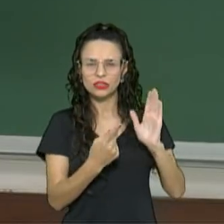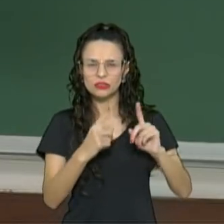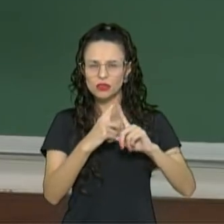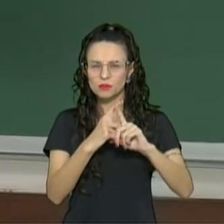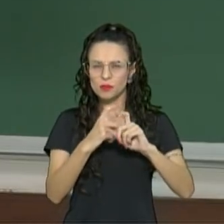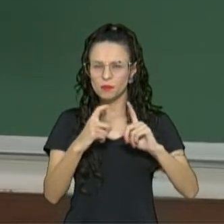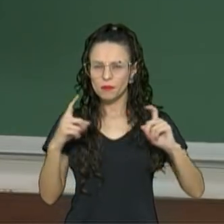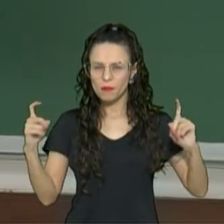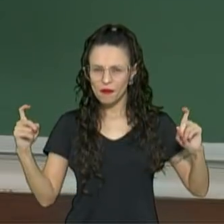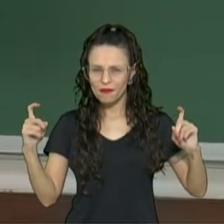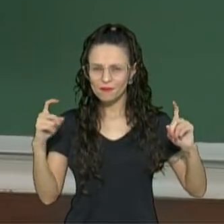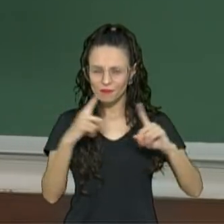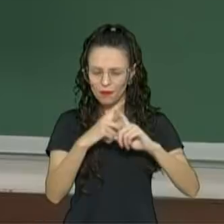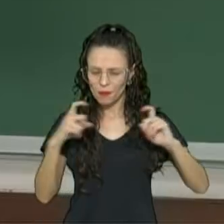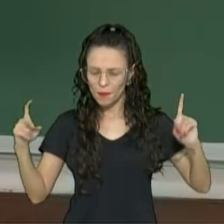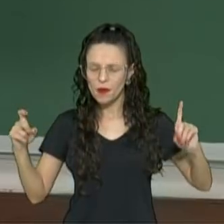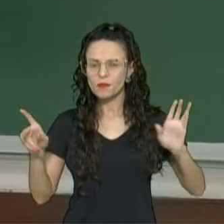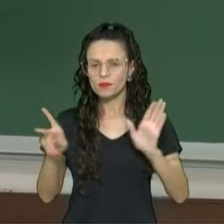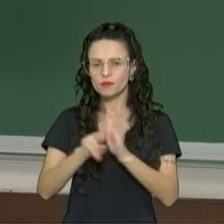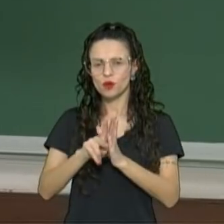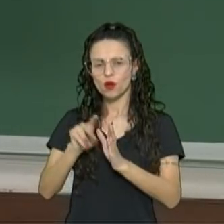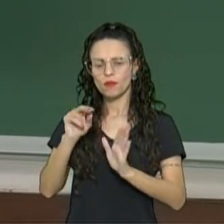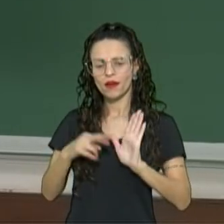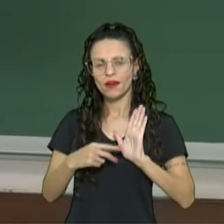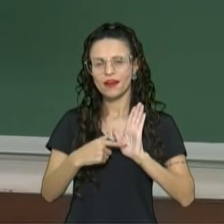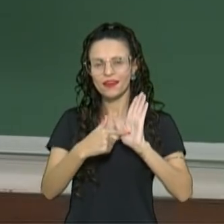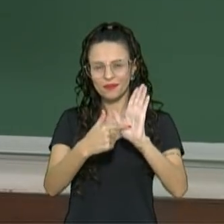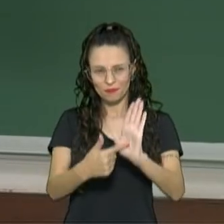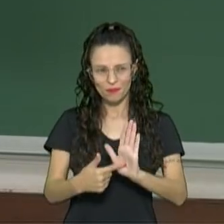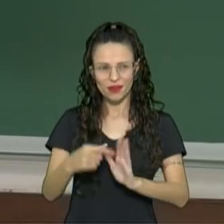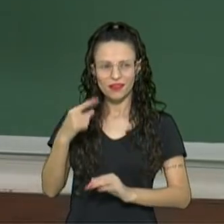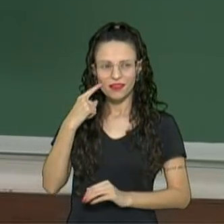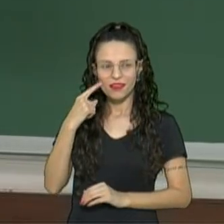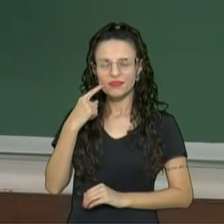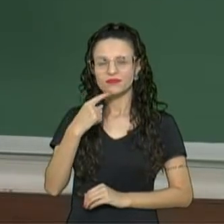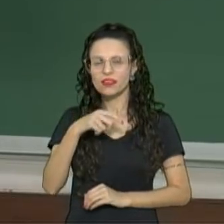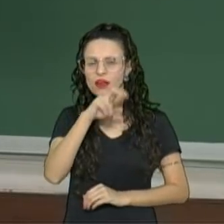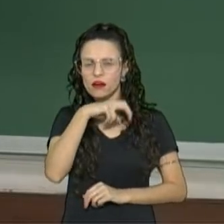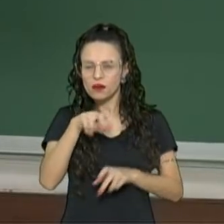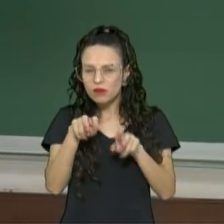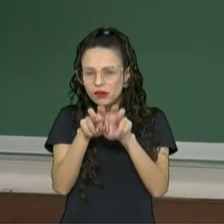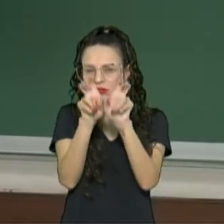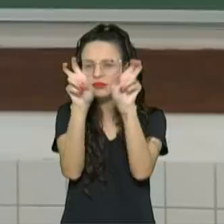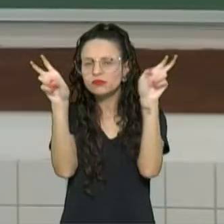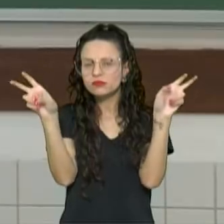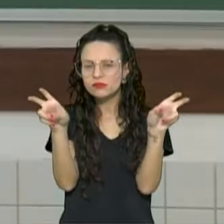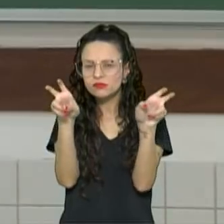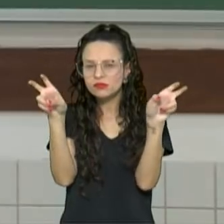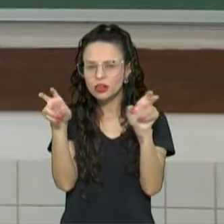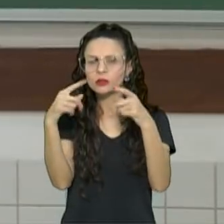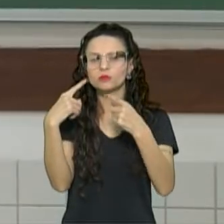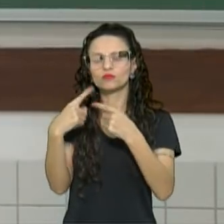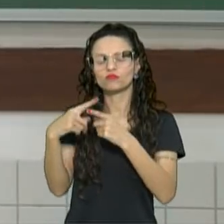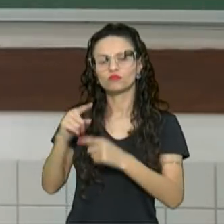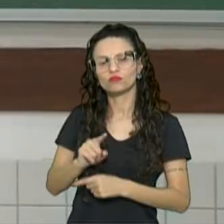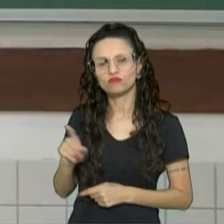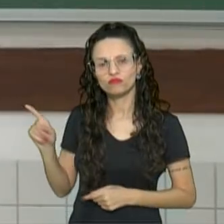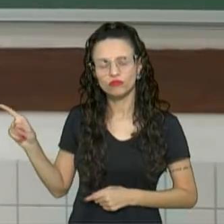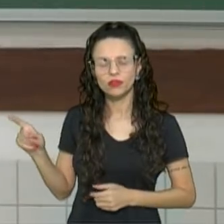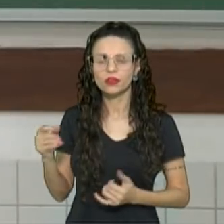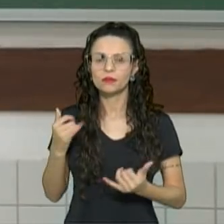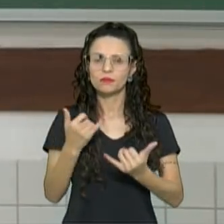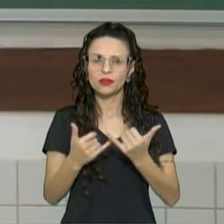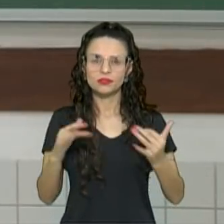são o simbolismo, o grafismo, que representa essa lagarta de duas cabeças, né? Então, simetria, por quê? Porque eles vão estar com